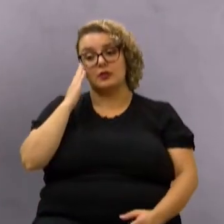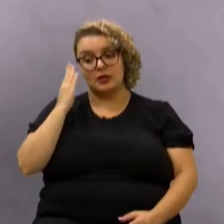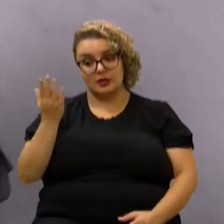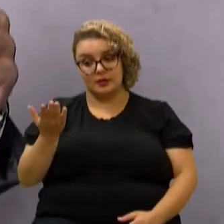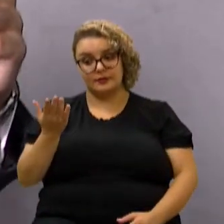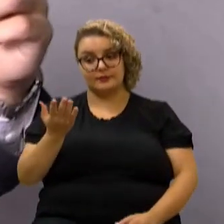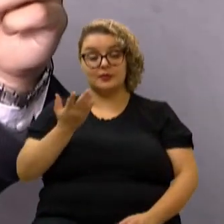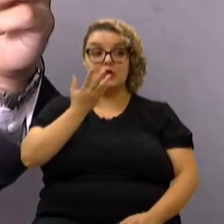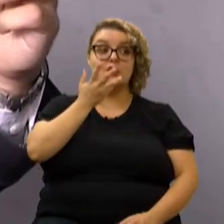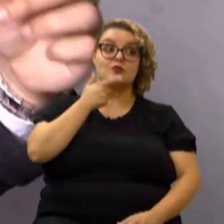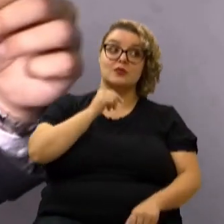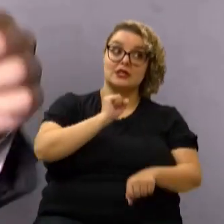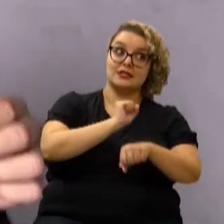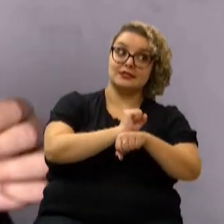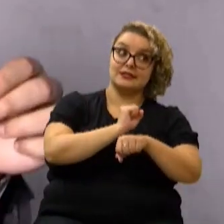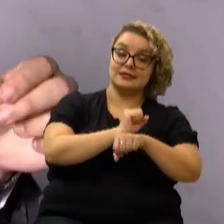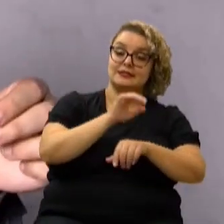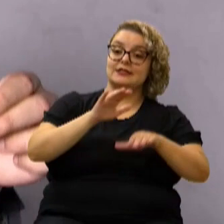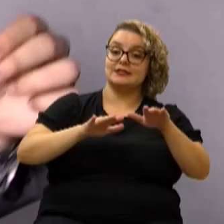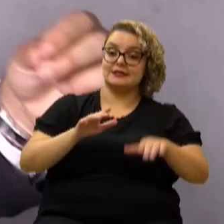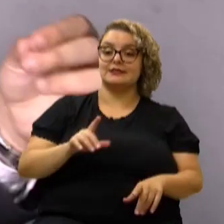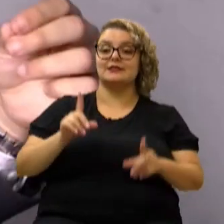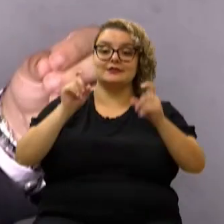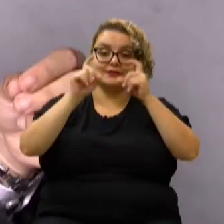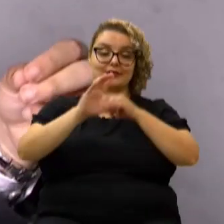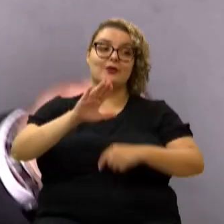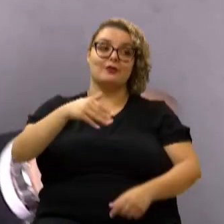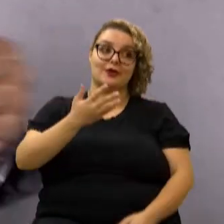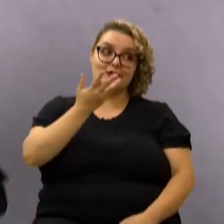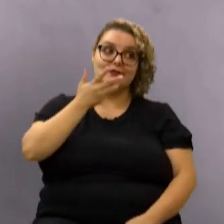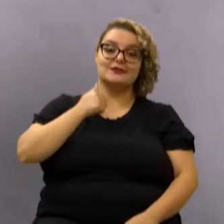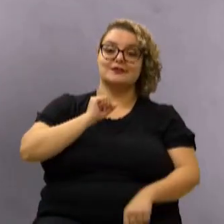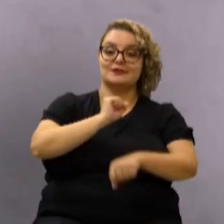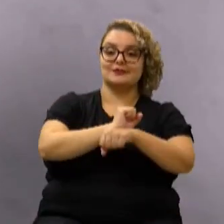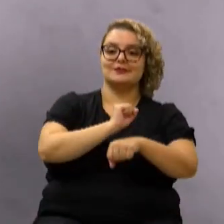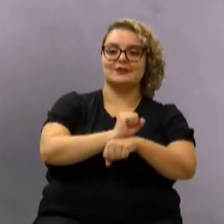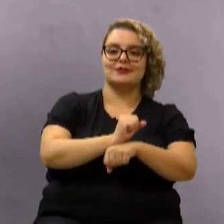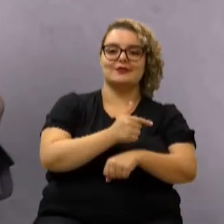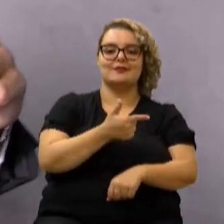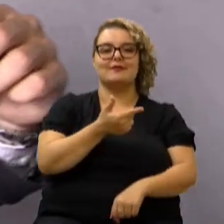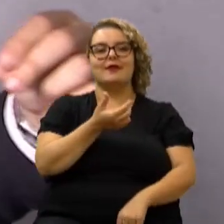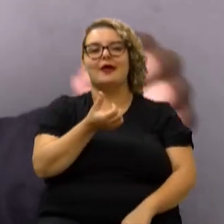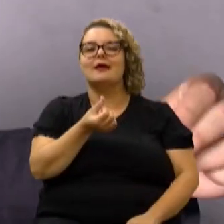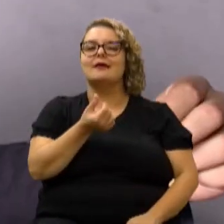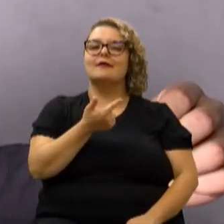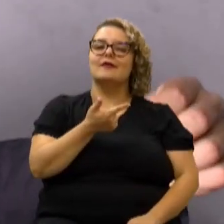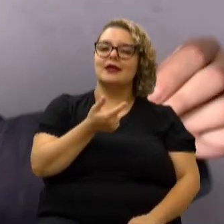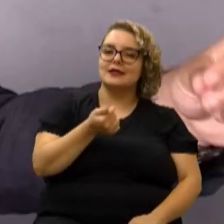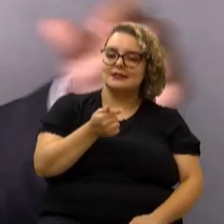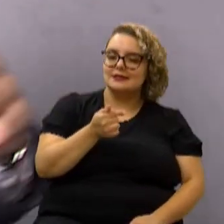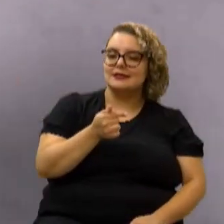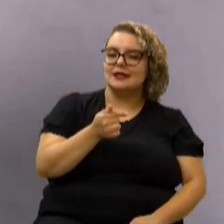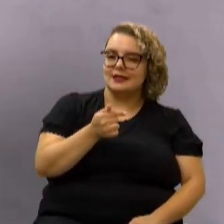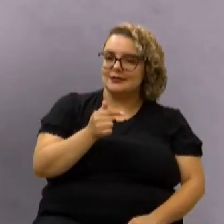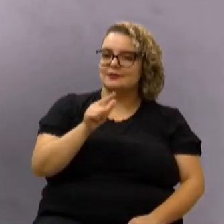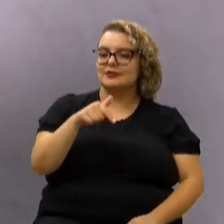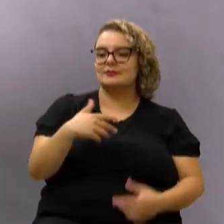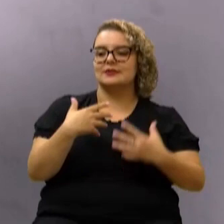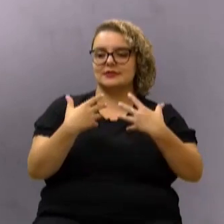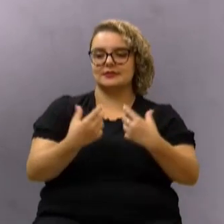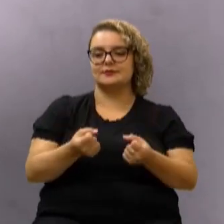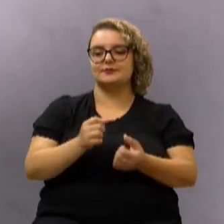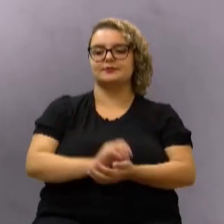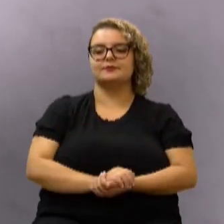porque a gente sabe, deixar uma criança esperando, às vezes, é doido. A gente, quando era criança, tem que esperar o dia 26, 27